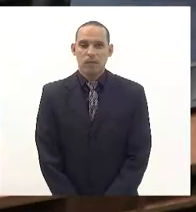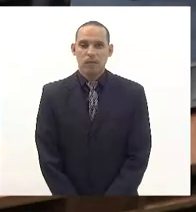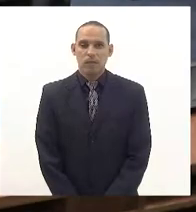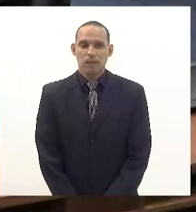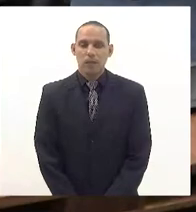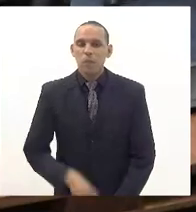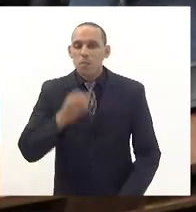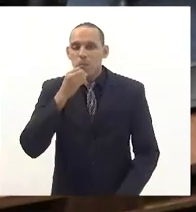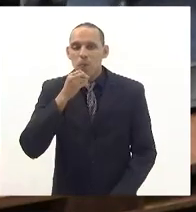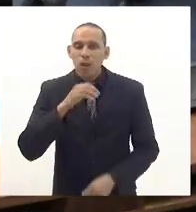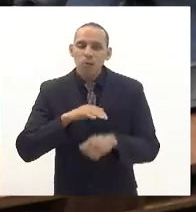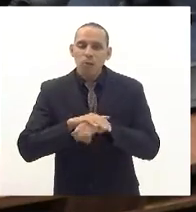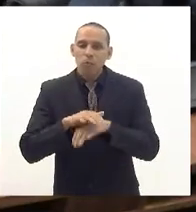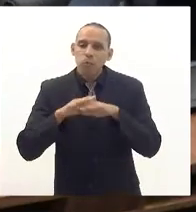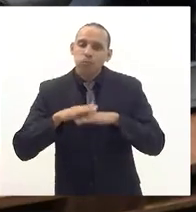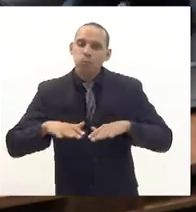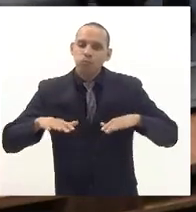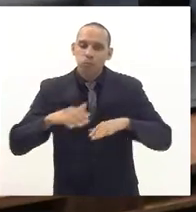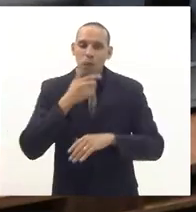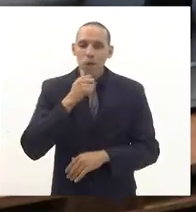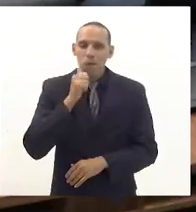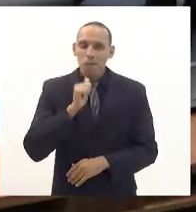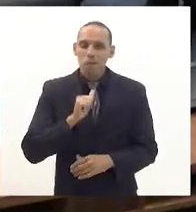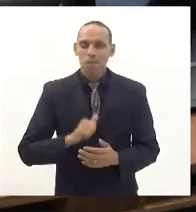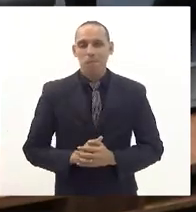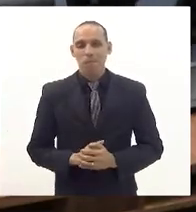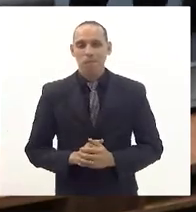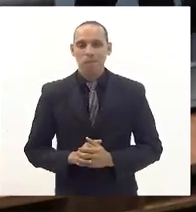boa noite a todas e todos